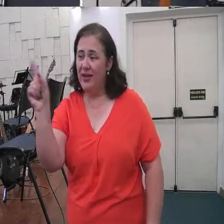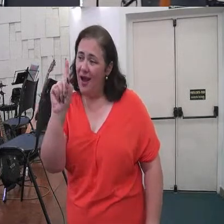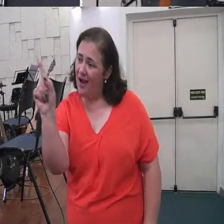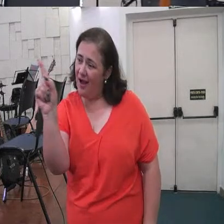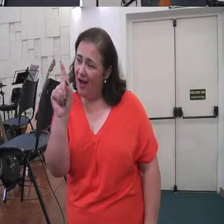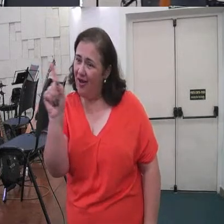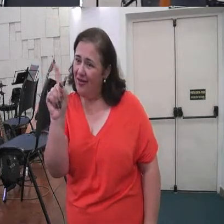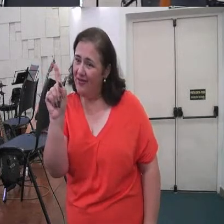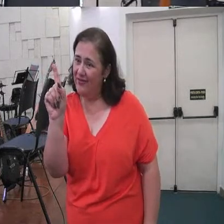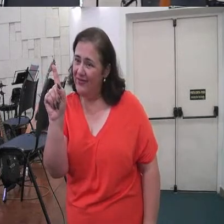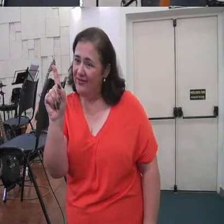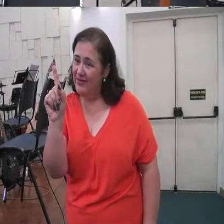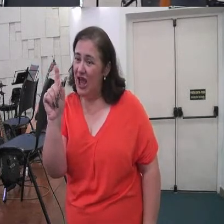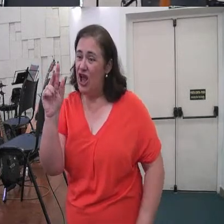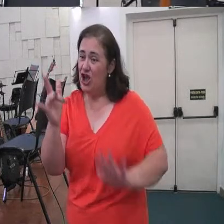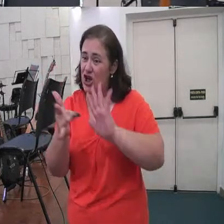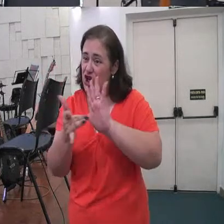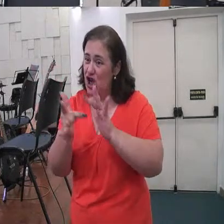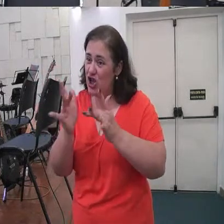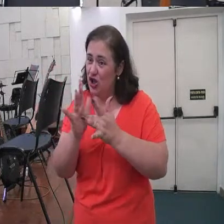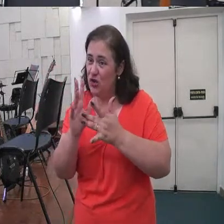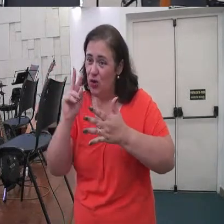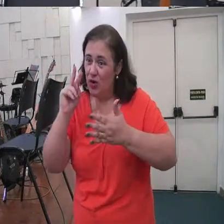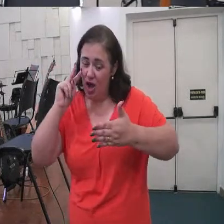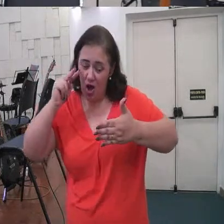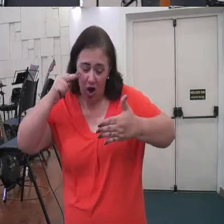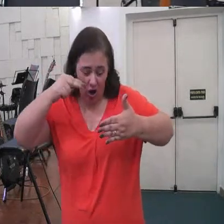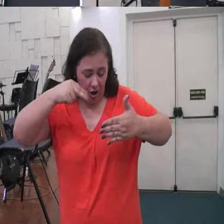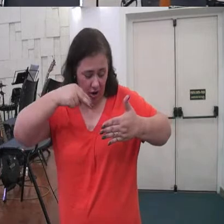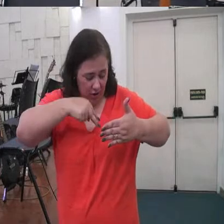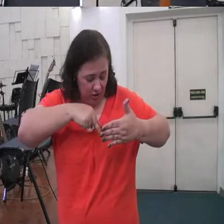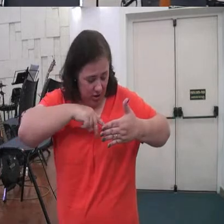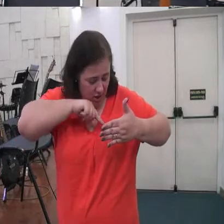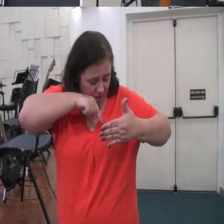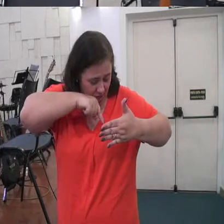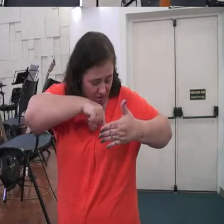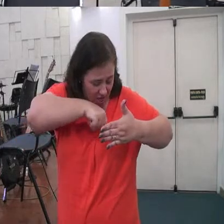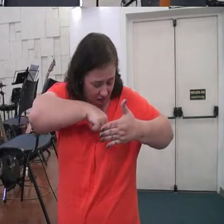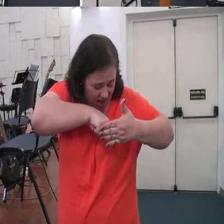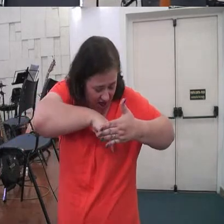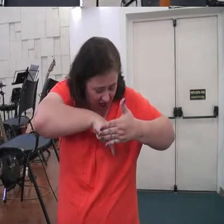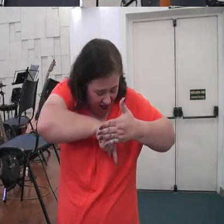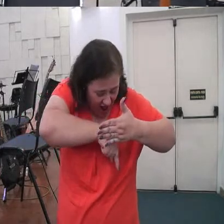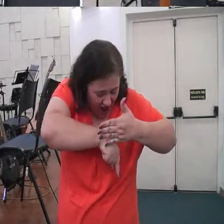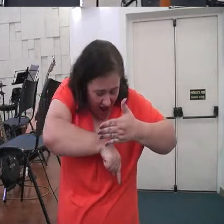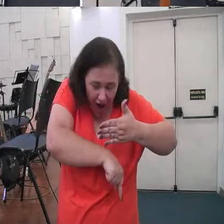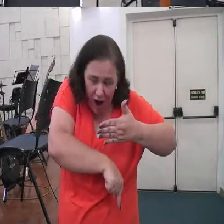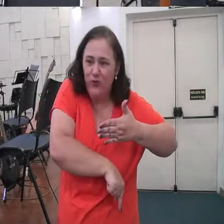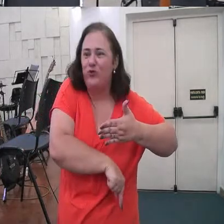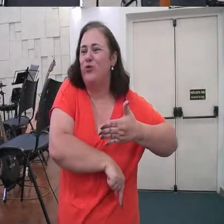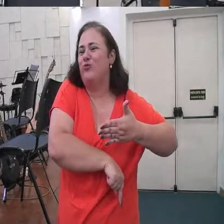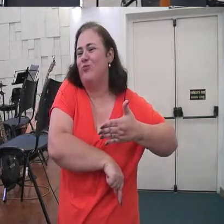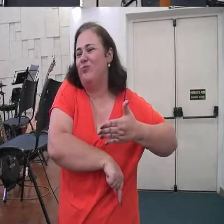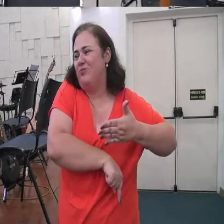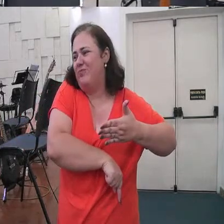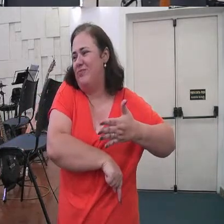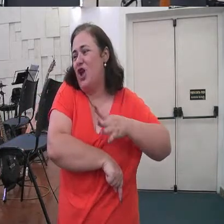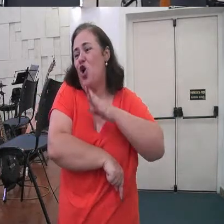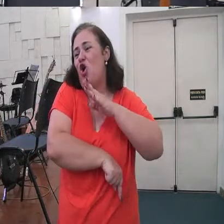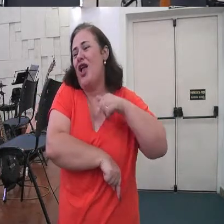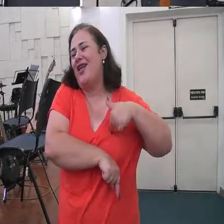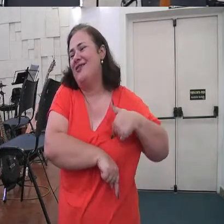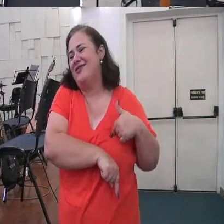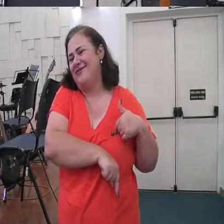olha o desenho que eu fiz. A mamãe pegou o desenho do menino, aquele barquinho tão bonitinho,